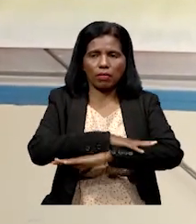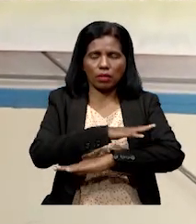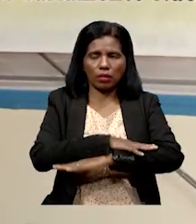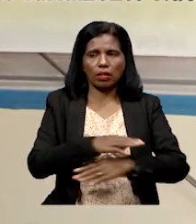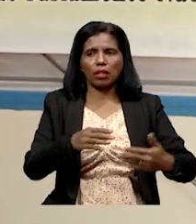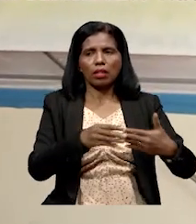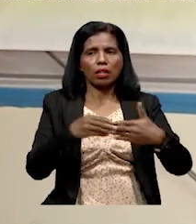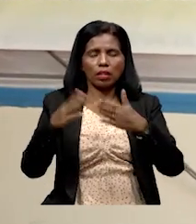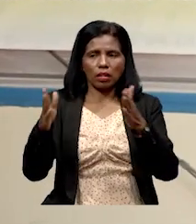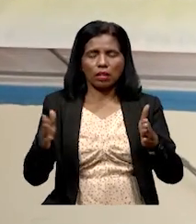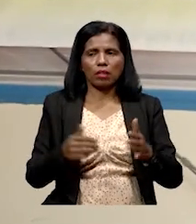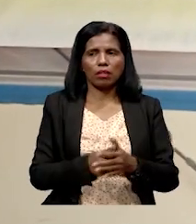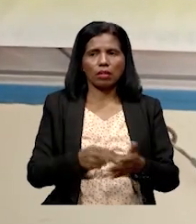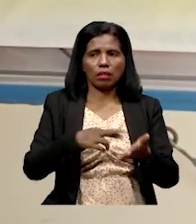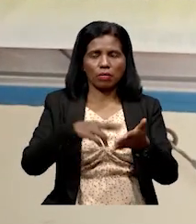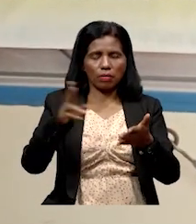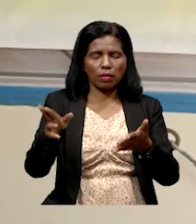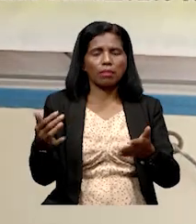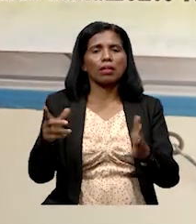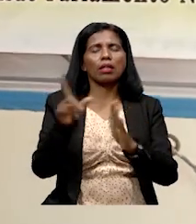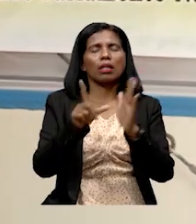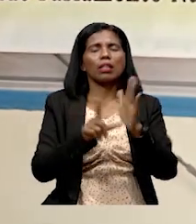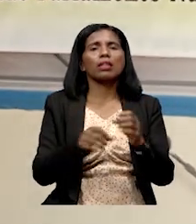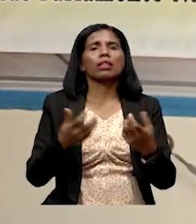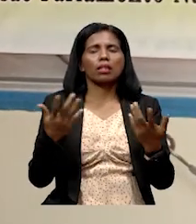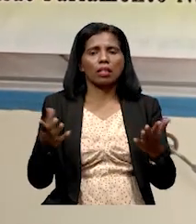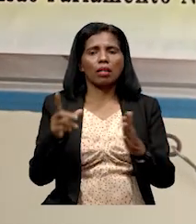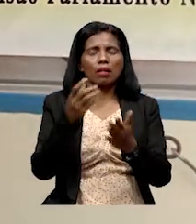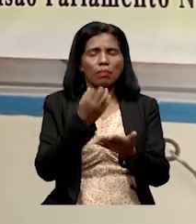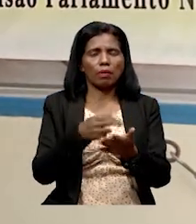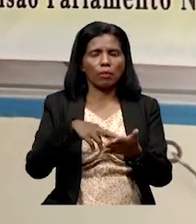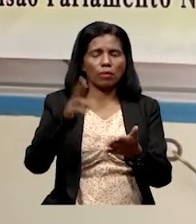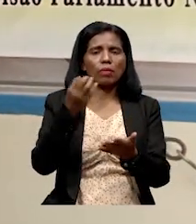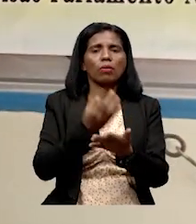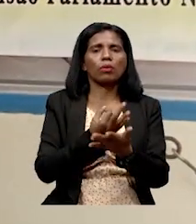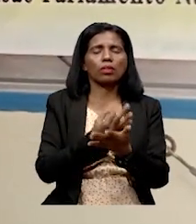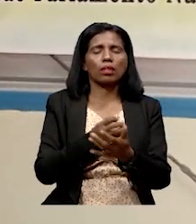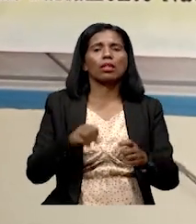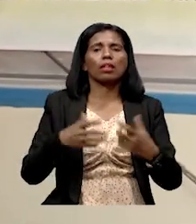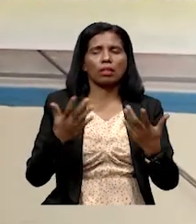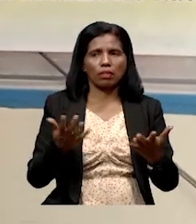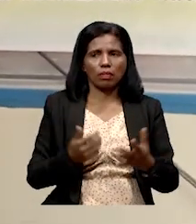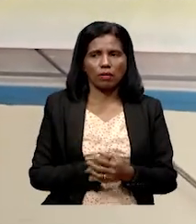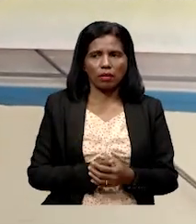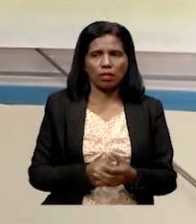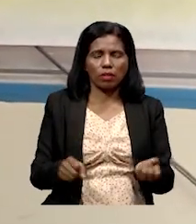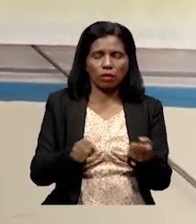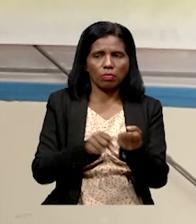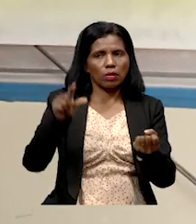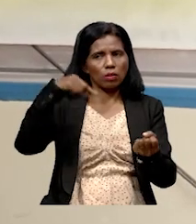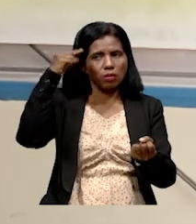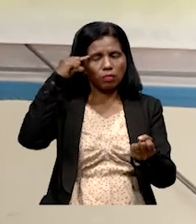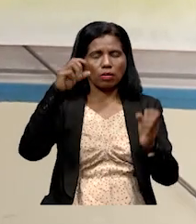ne aprova lei gira aprova orçamento da legislação aprova orçamento para apoio o governo atu